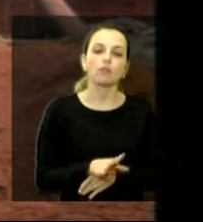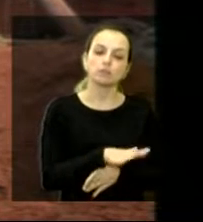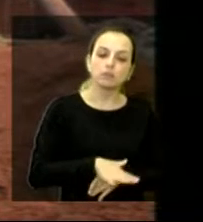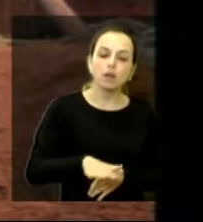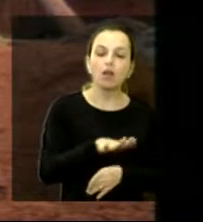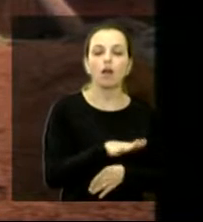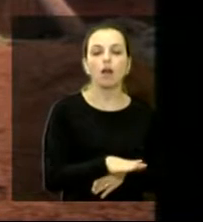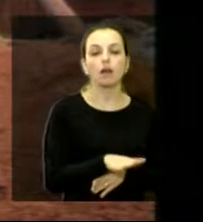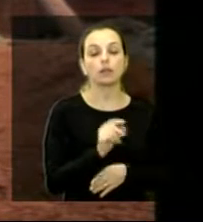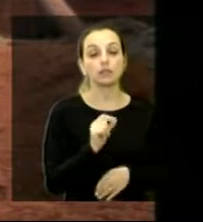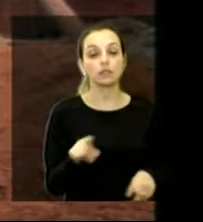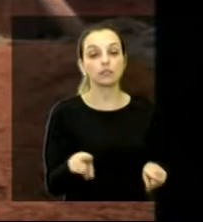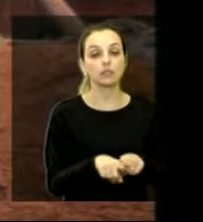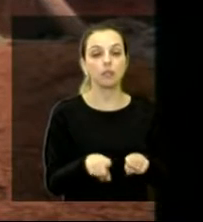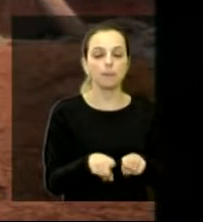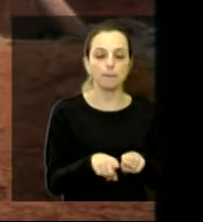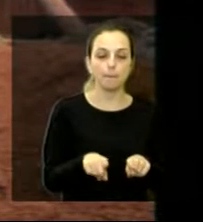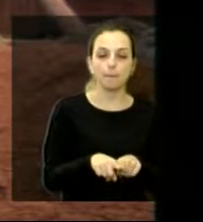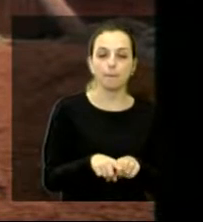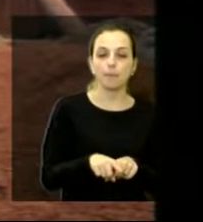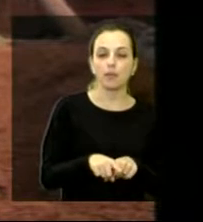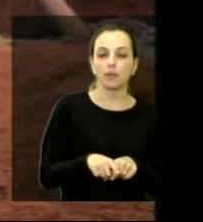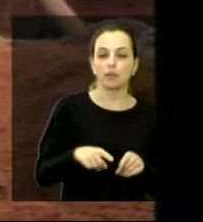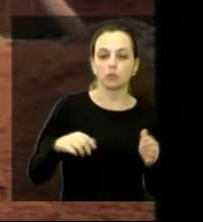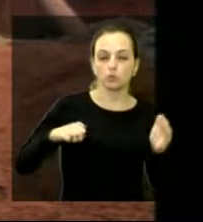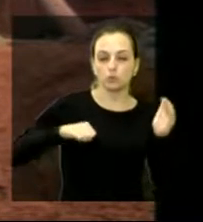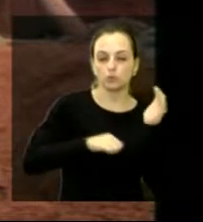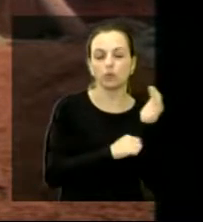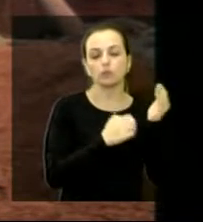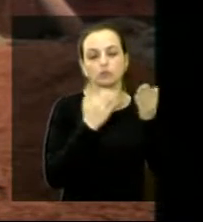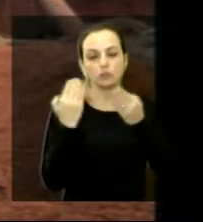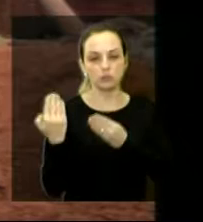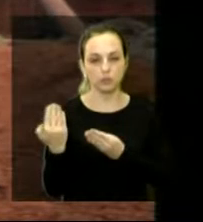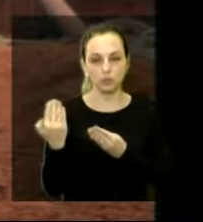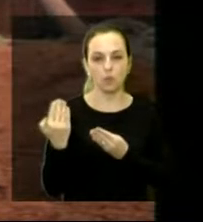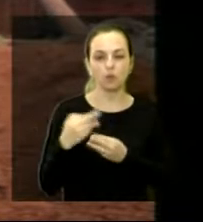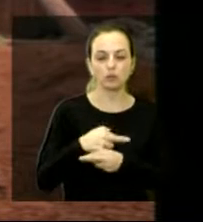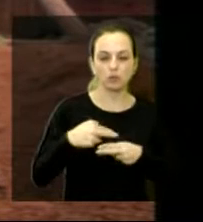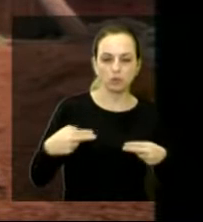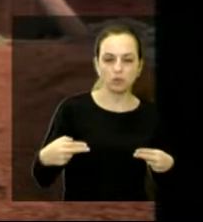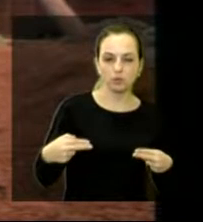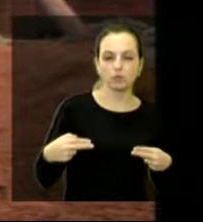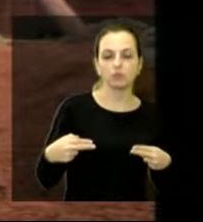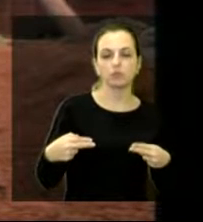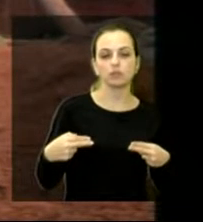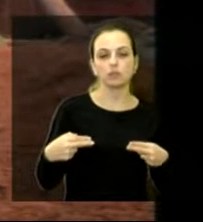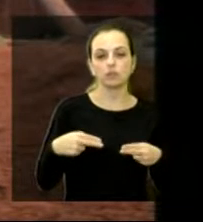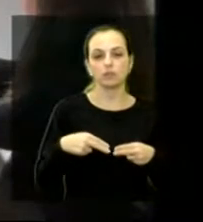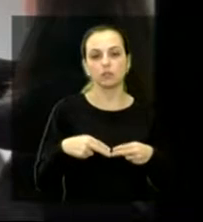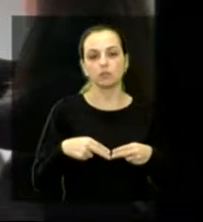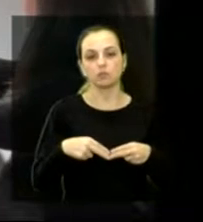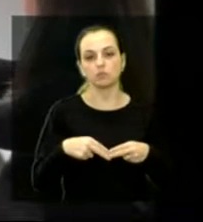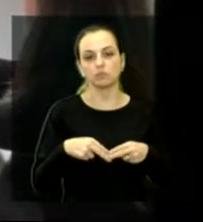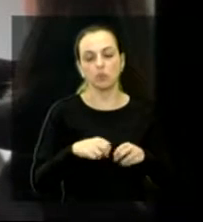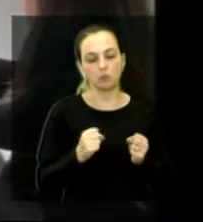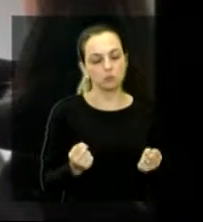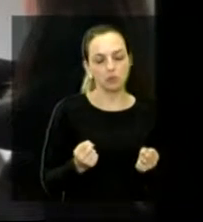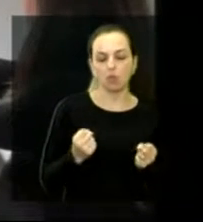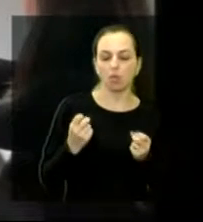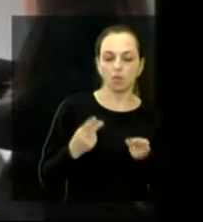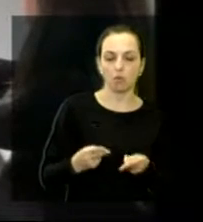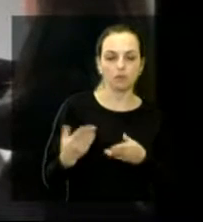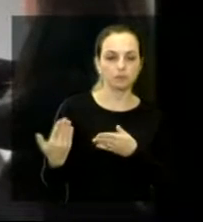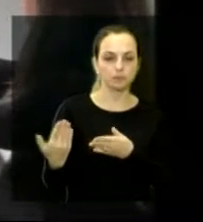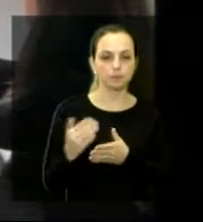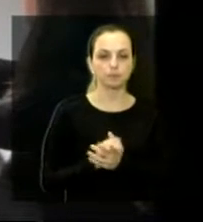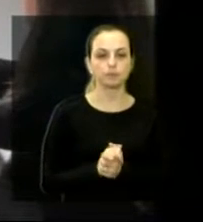ainda por cima disso, ainda tem acidentes como esse, como outros aí. Pode passar.